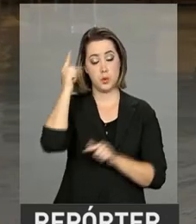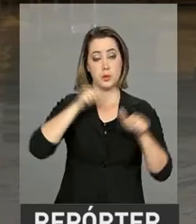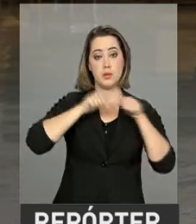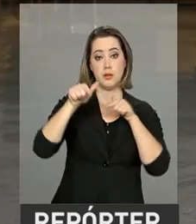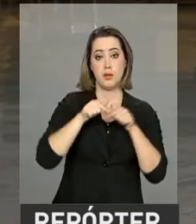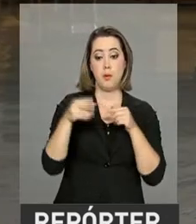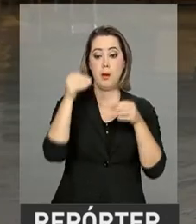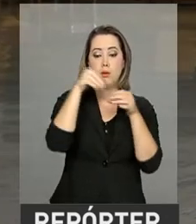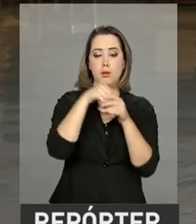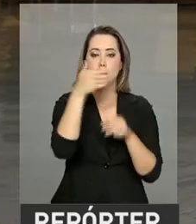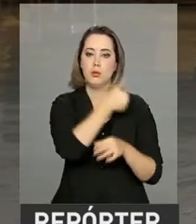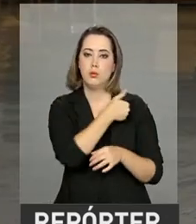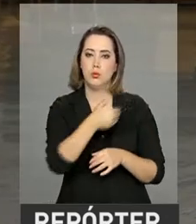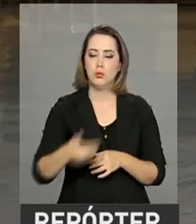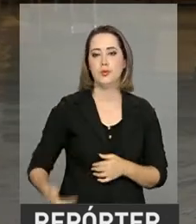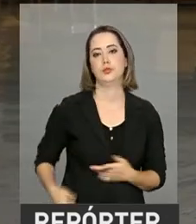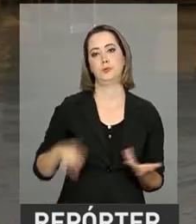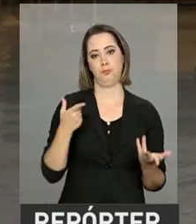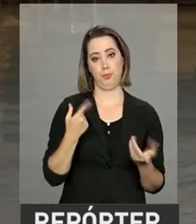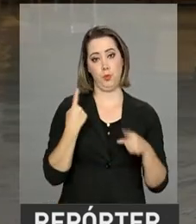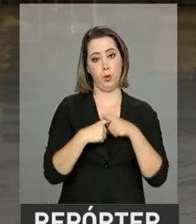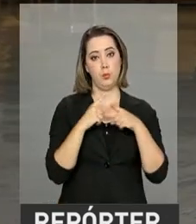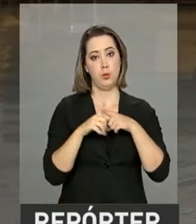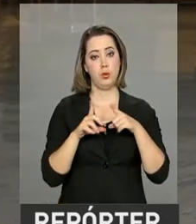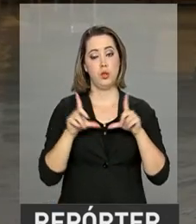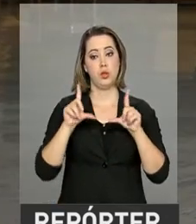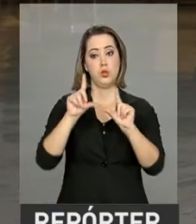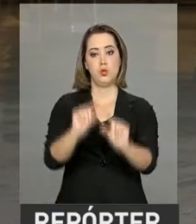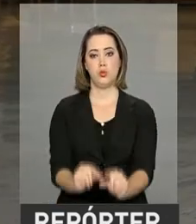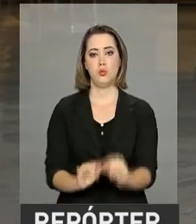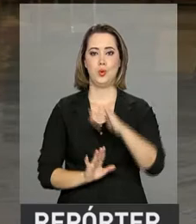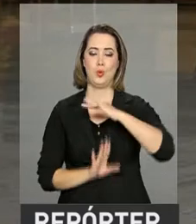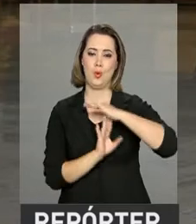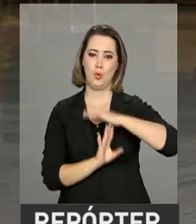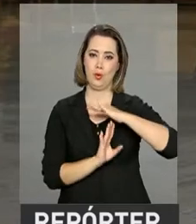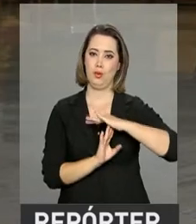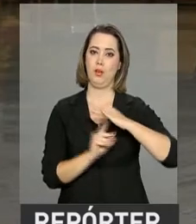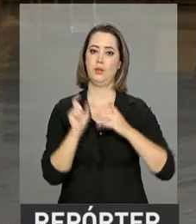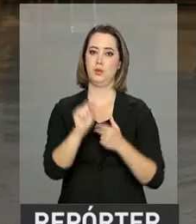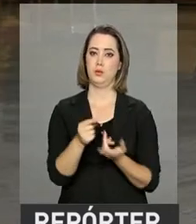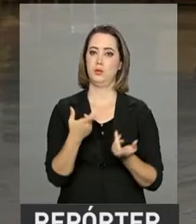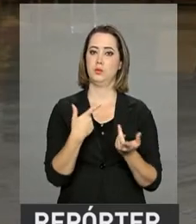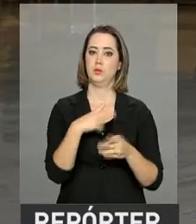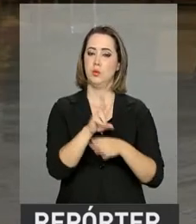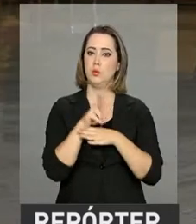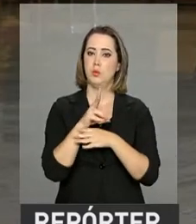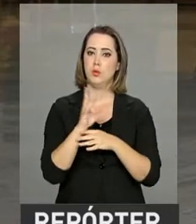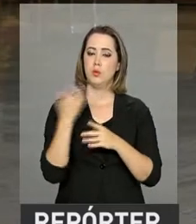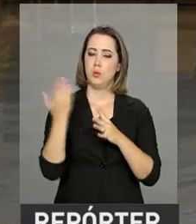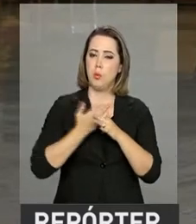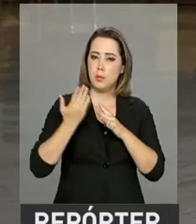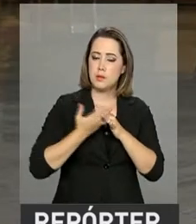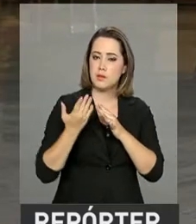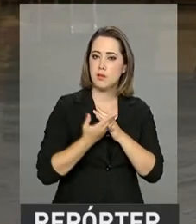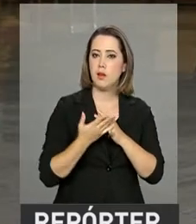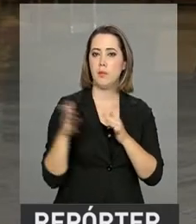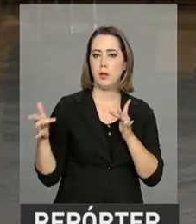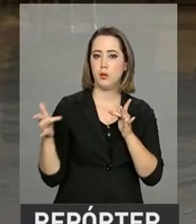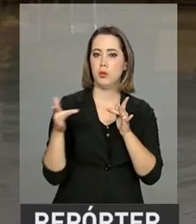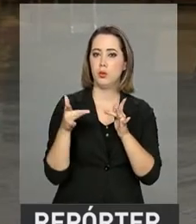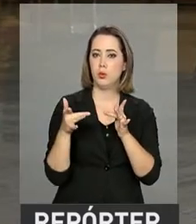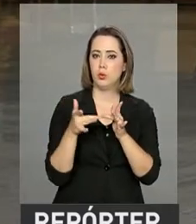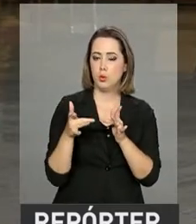porque o governo reduziu o teto para o financiamento na modalidade crédito consignado para